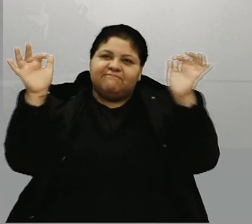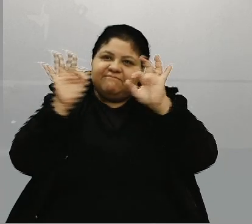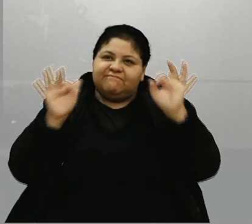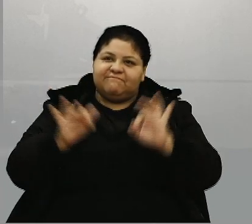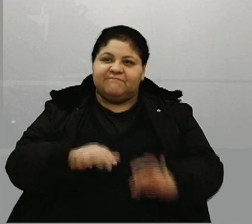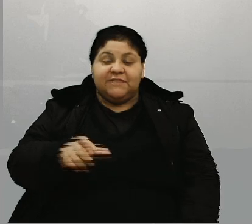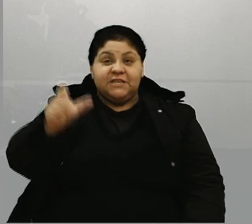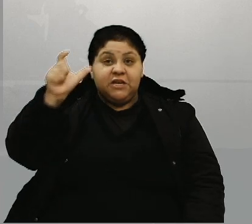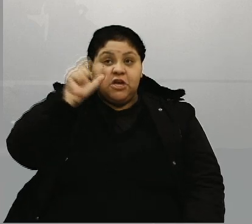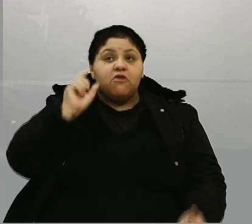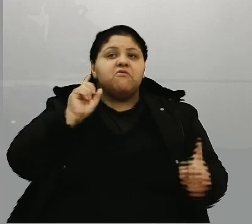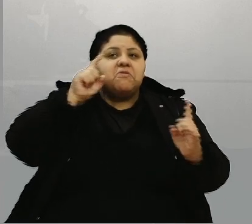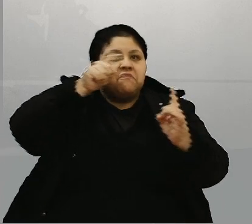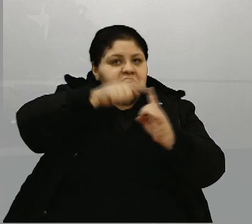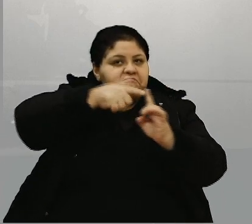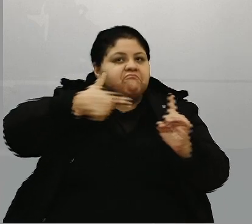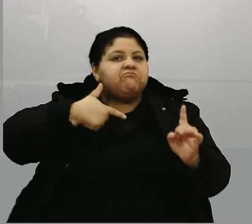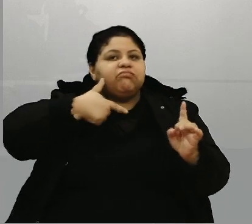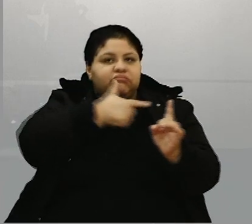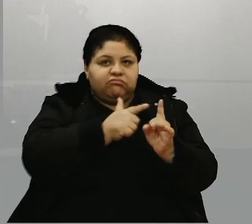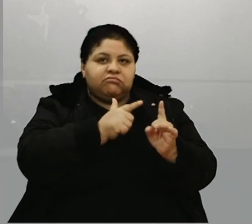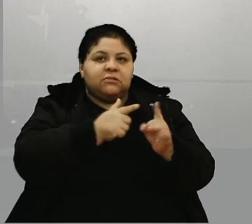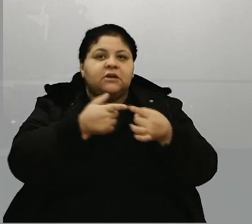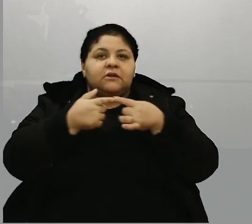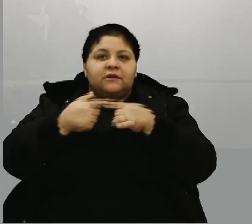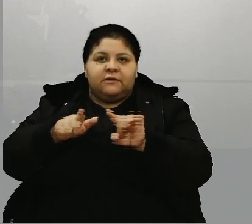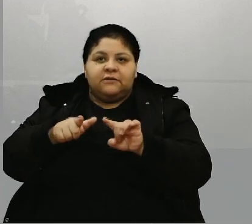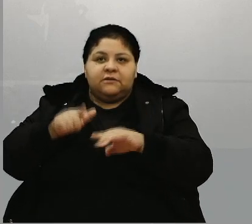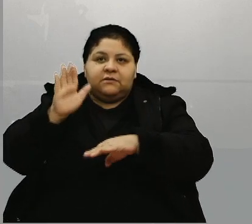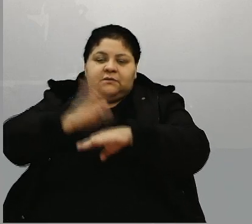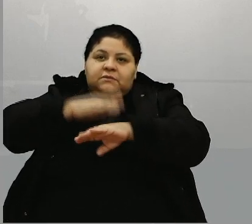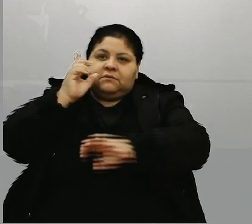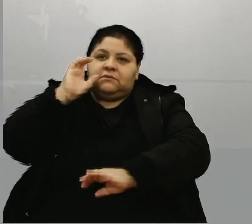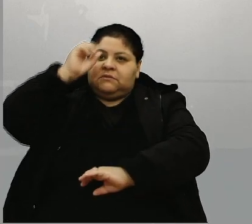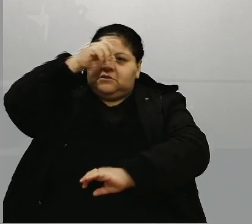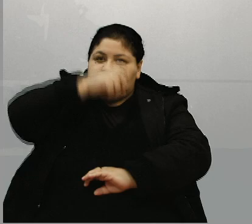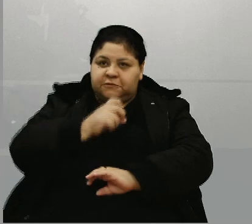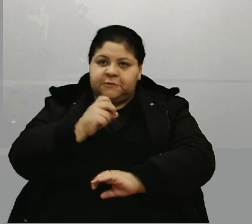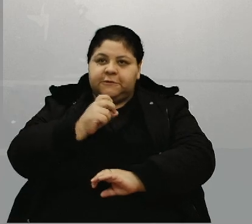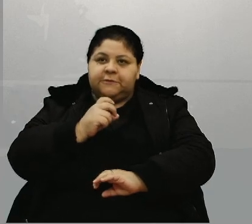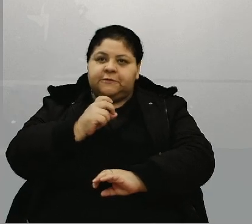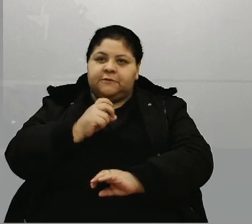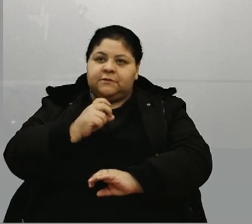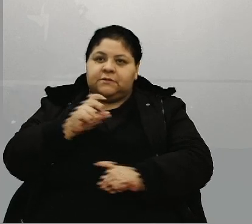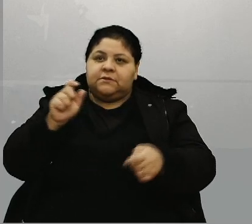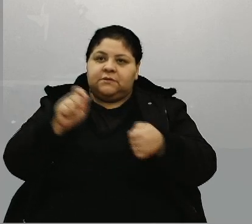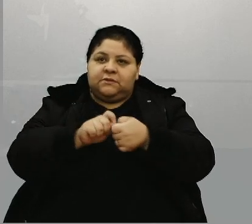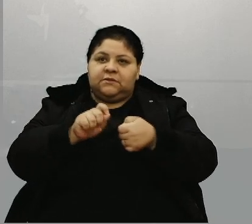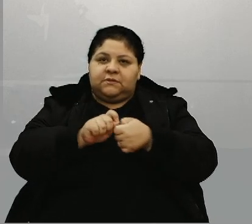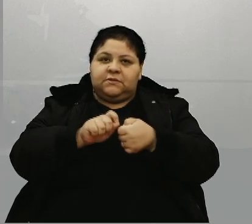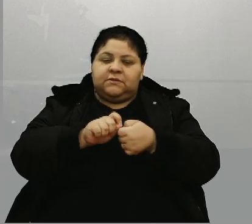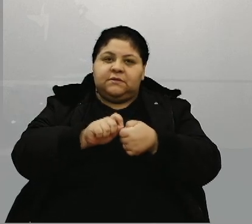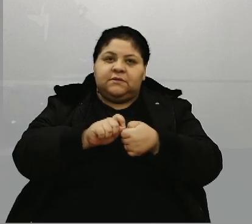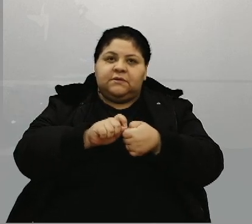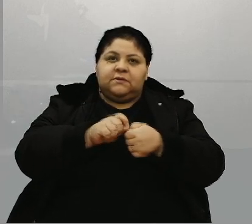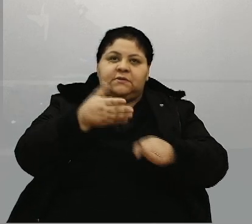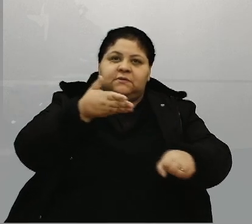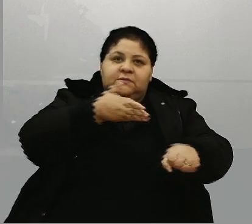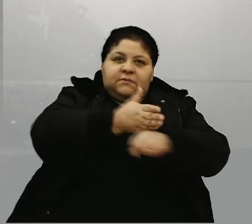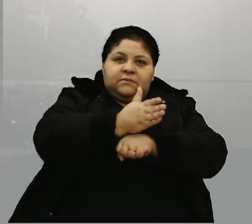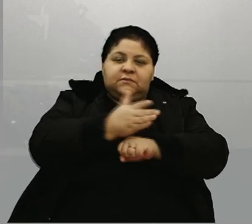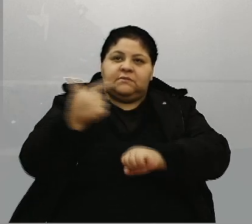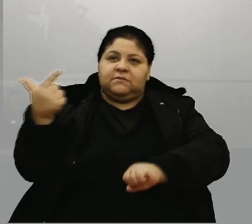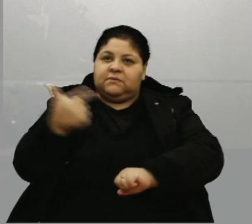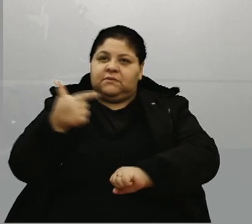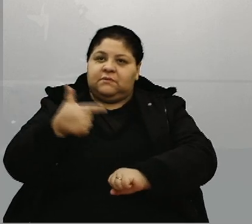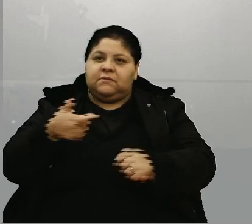ver que a meta realmente havia sido atingida, mas a parte mais difícil estava por vir. Para fazer parte desta segunda fase, precisamos